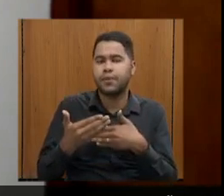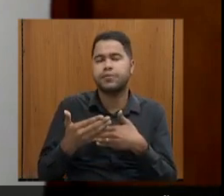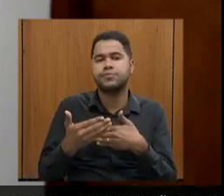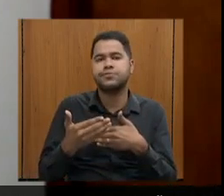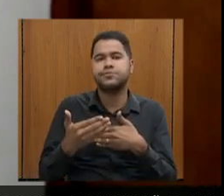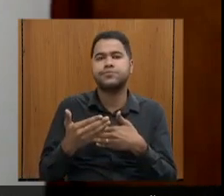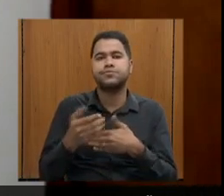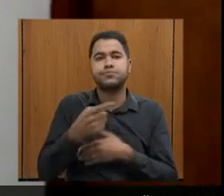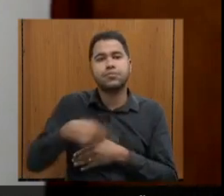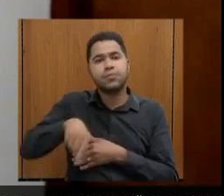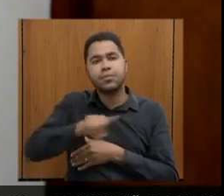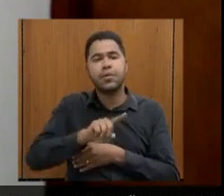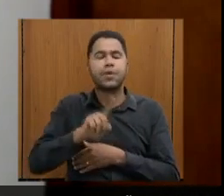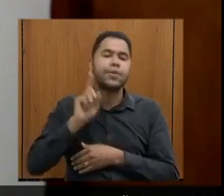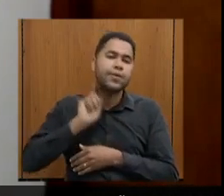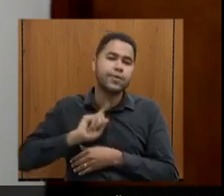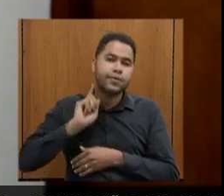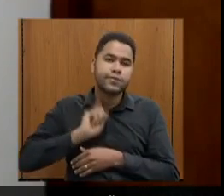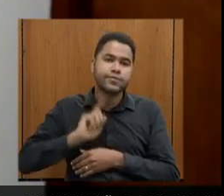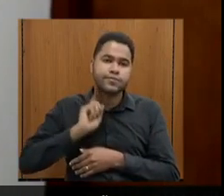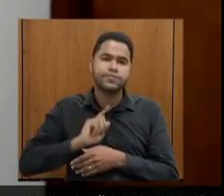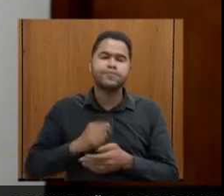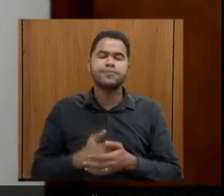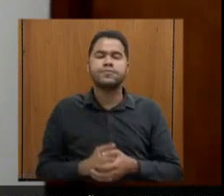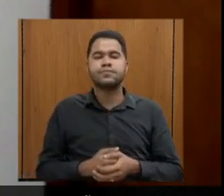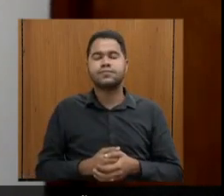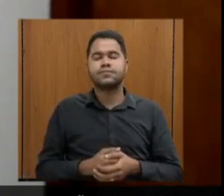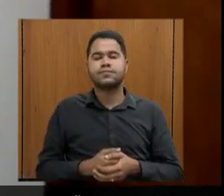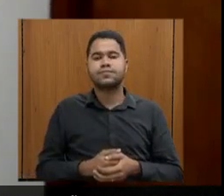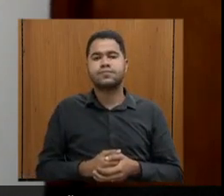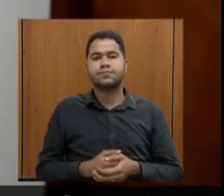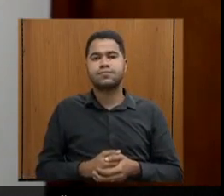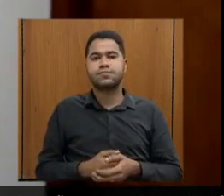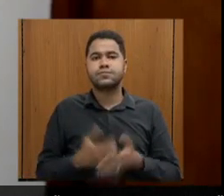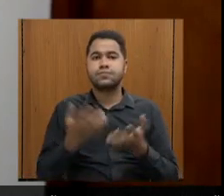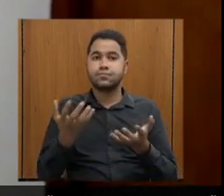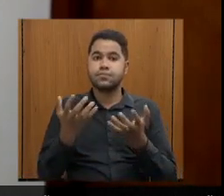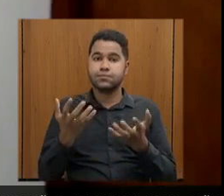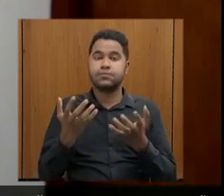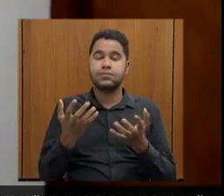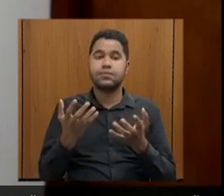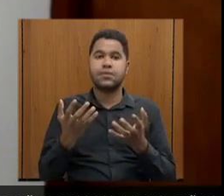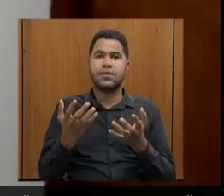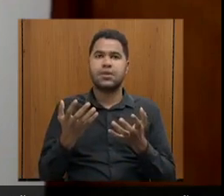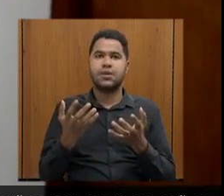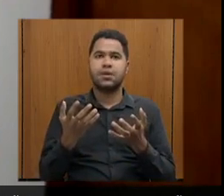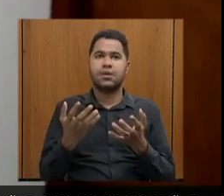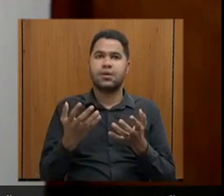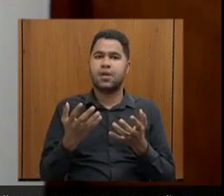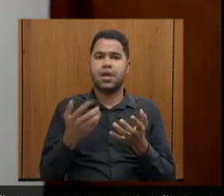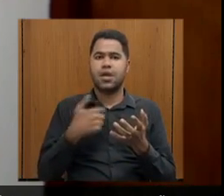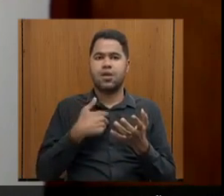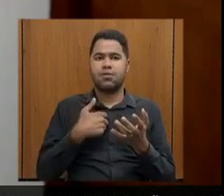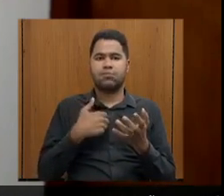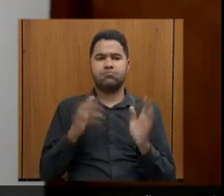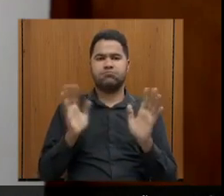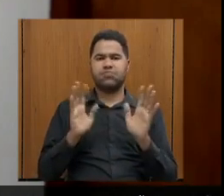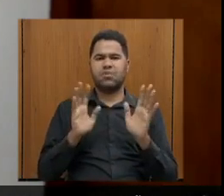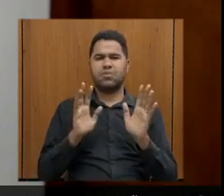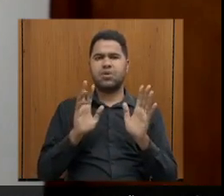para o direito principalmente quero abrir mão da minha réplica Presidente